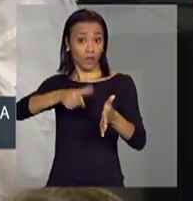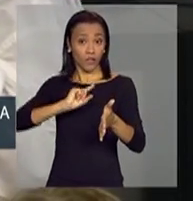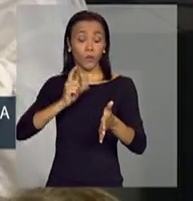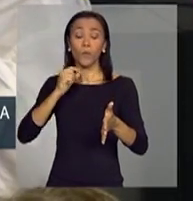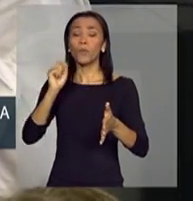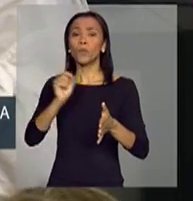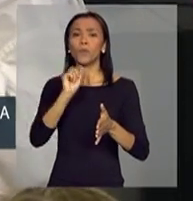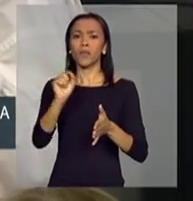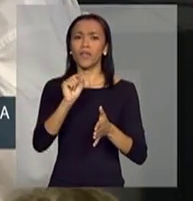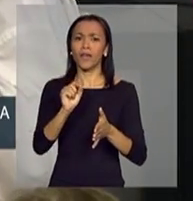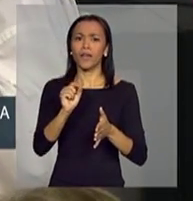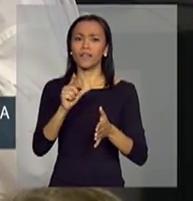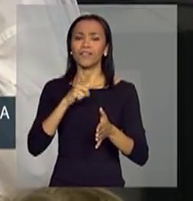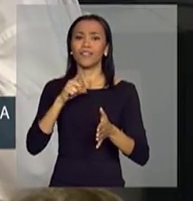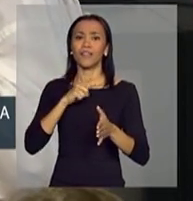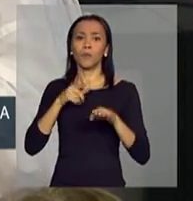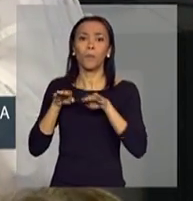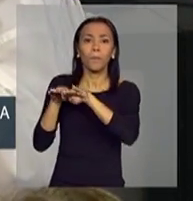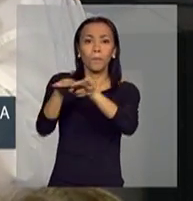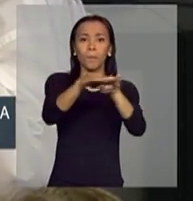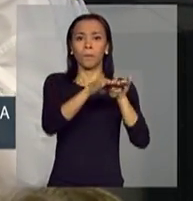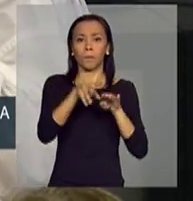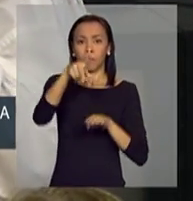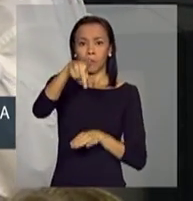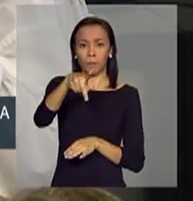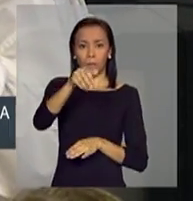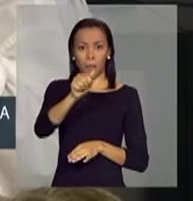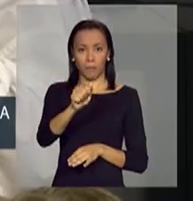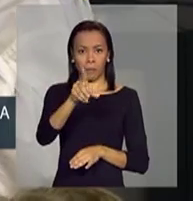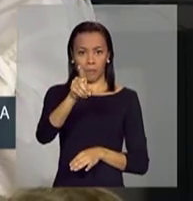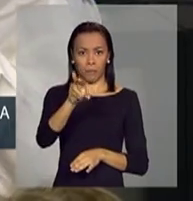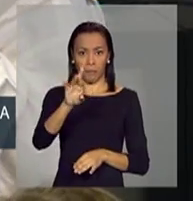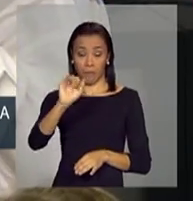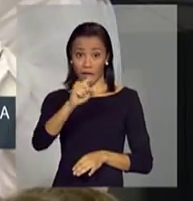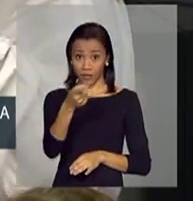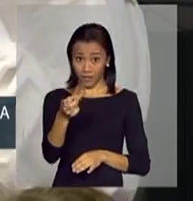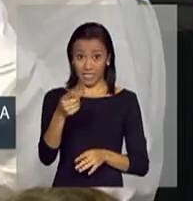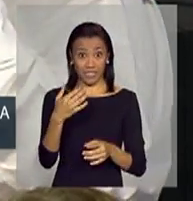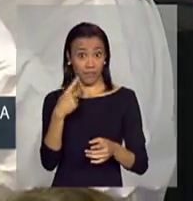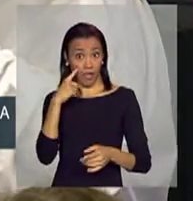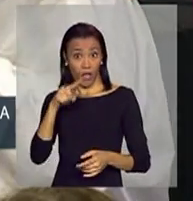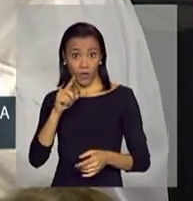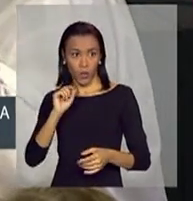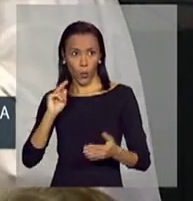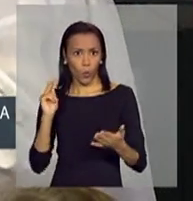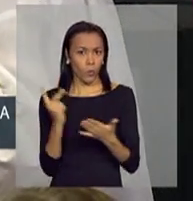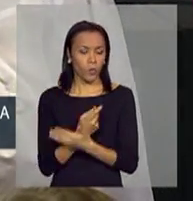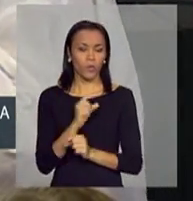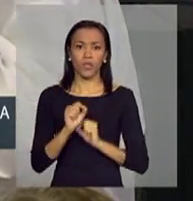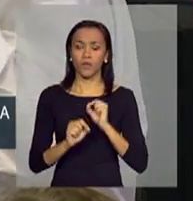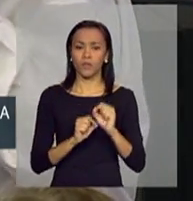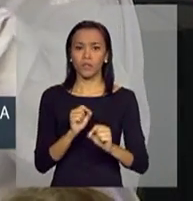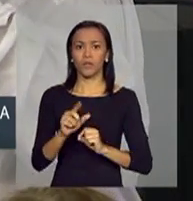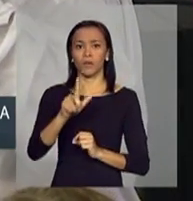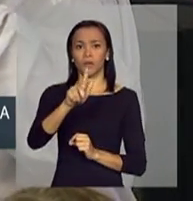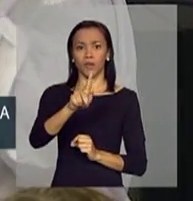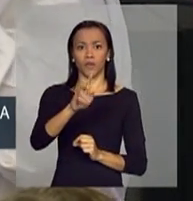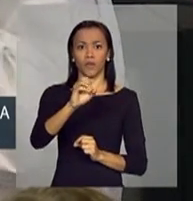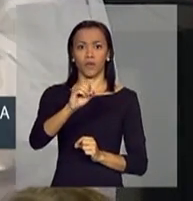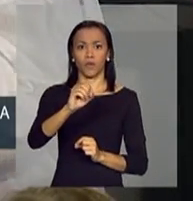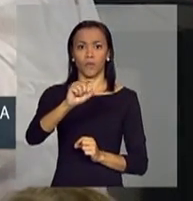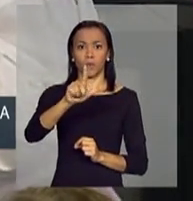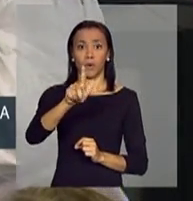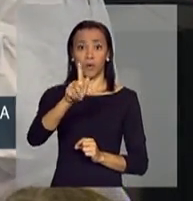nós é que há um padrão, né? Porque, senão, nós vamos cair naquela conversa do golpe dentro do golpe, e isso